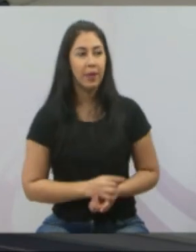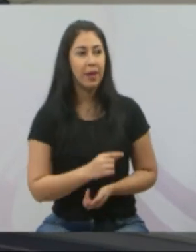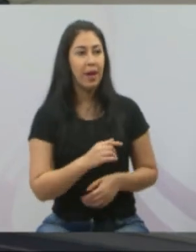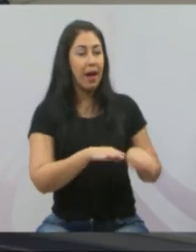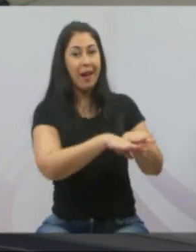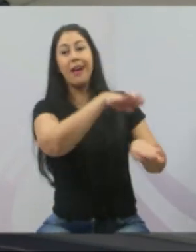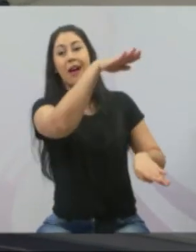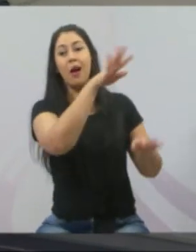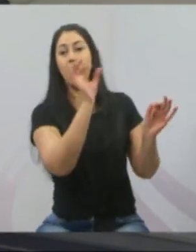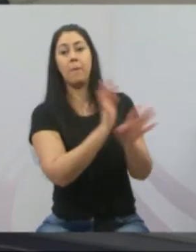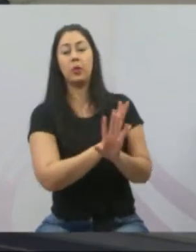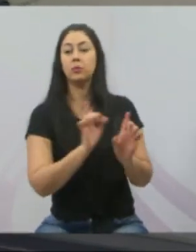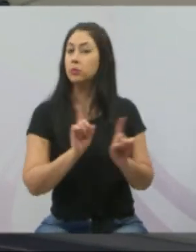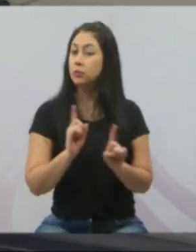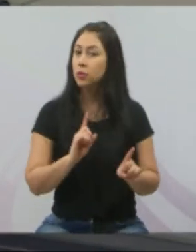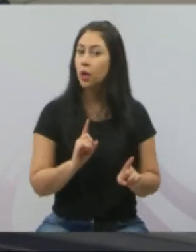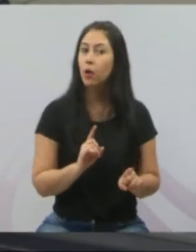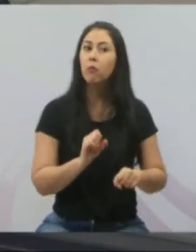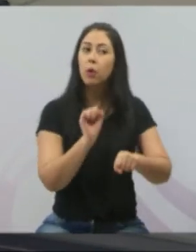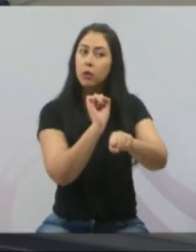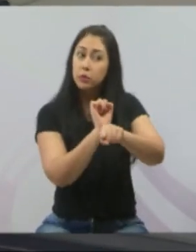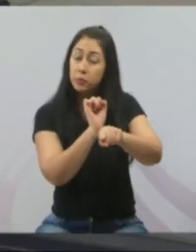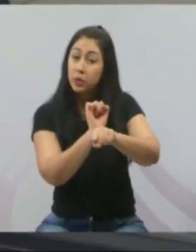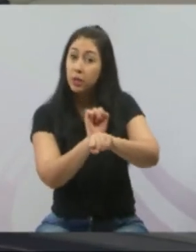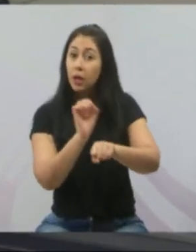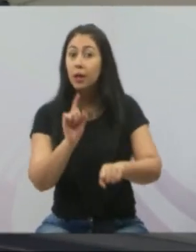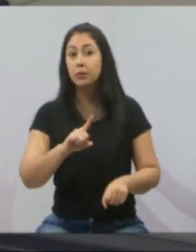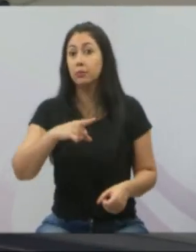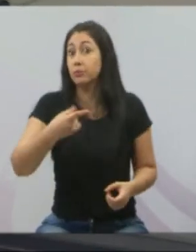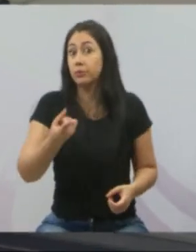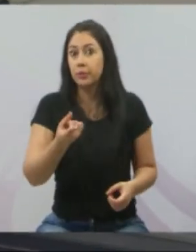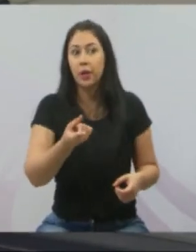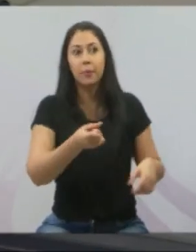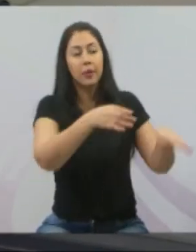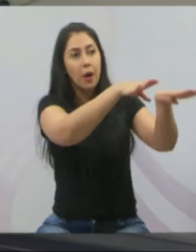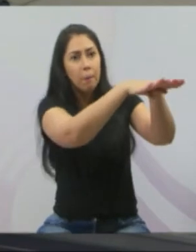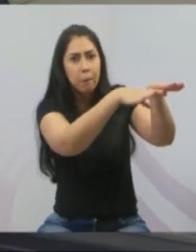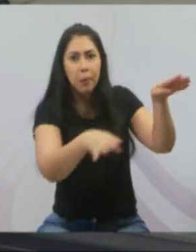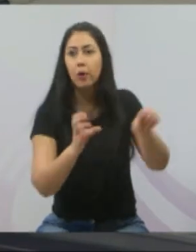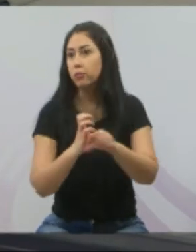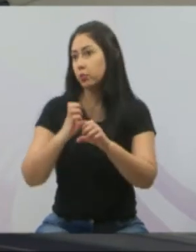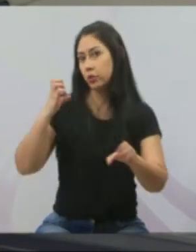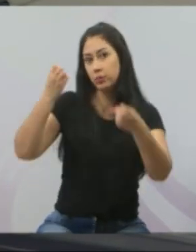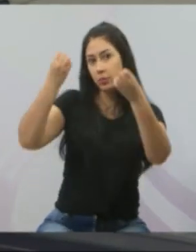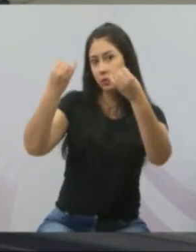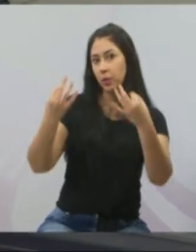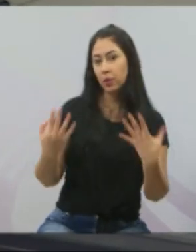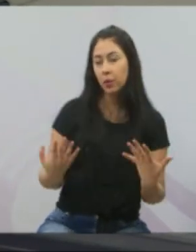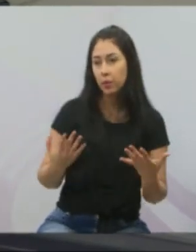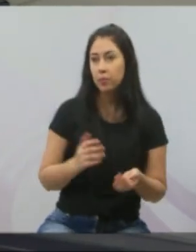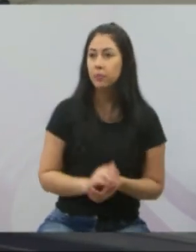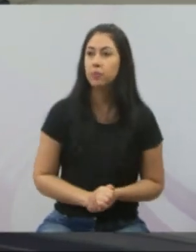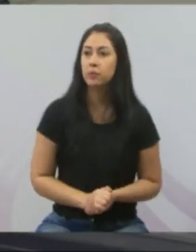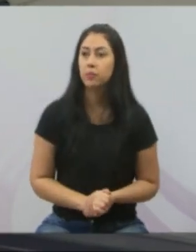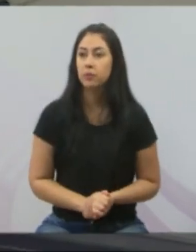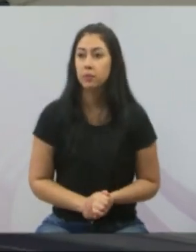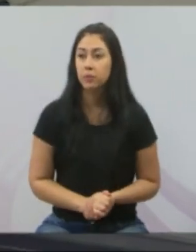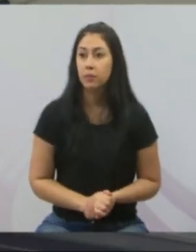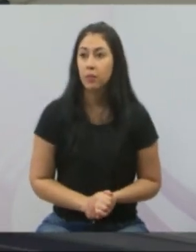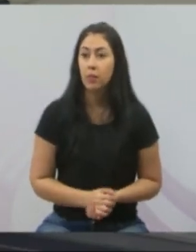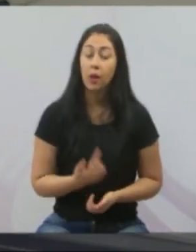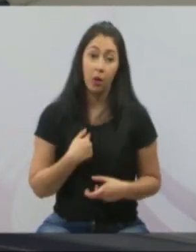ressaltar que a ASPAD mantém parceria com a Prefeitura e com todos todos os anos apresenta um plano de trabalho anual